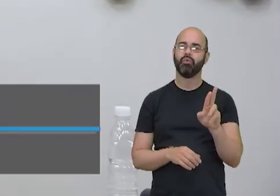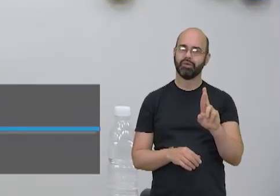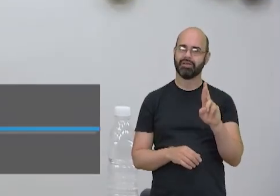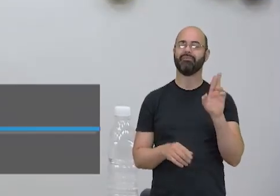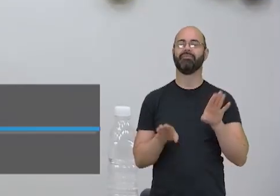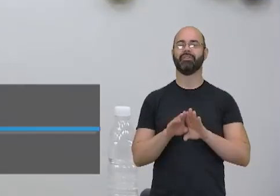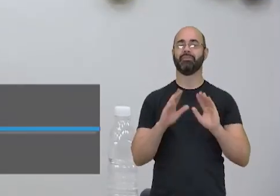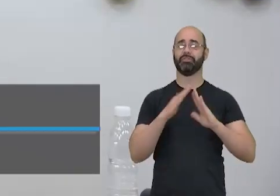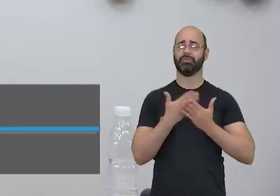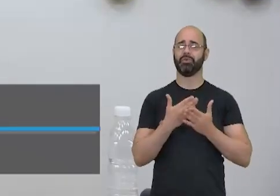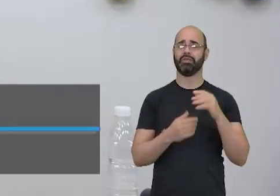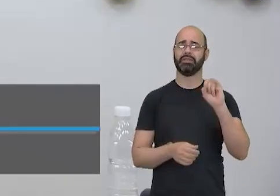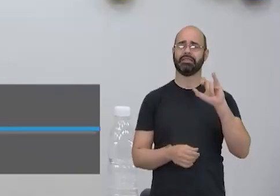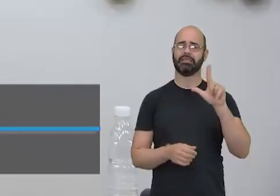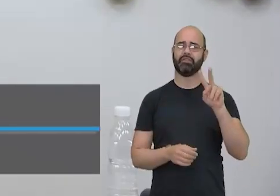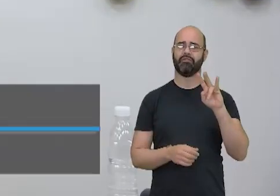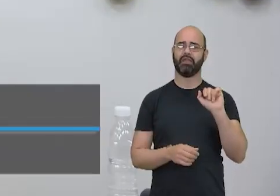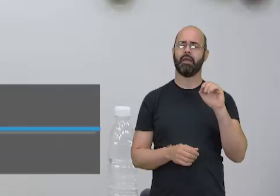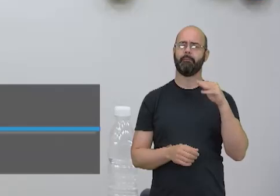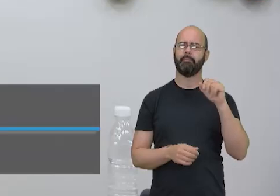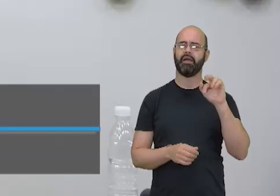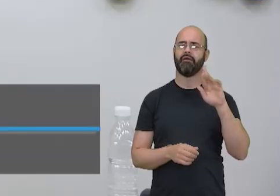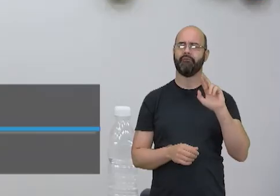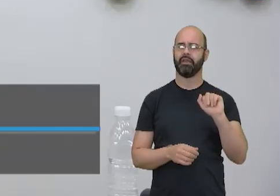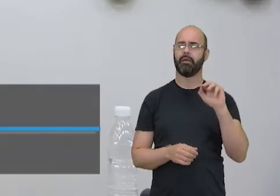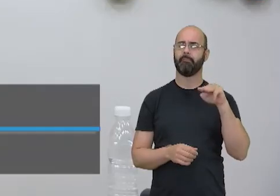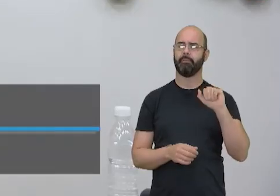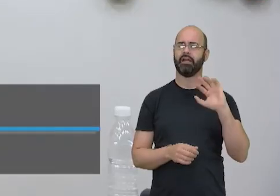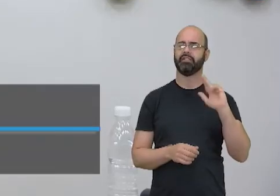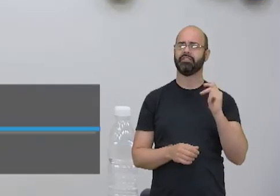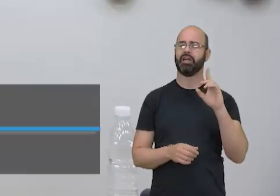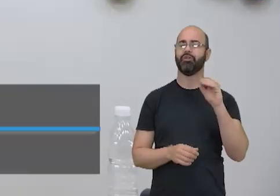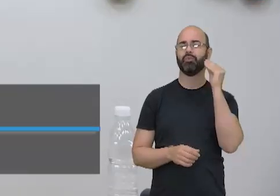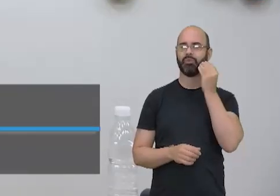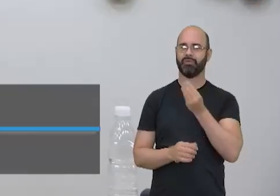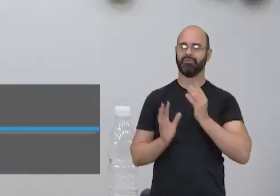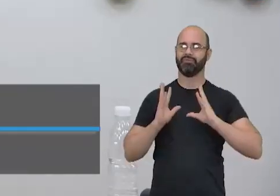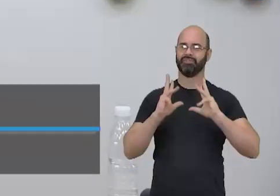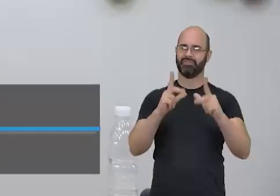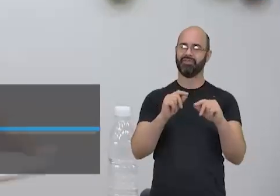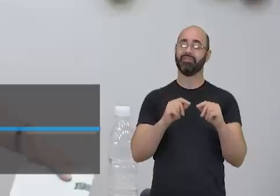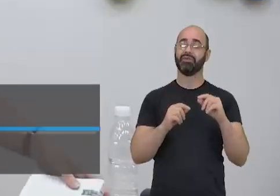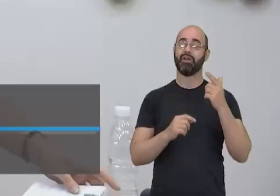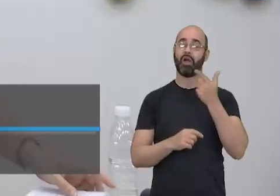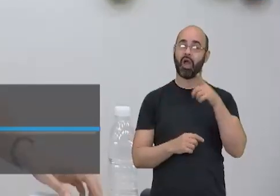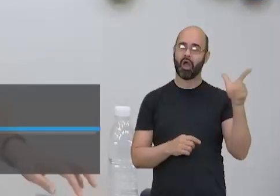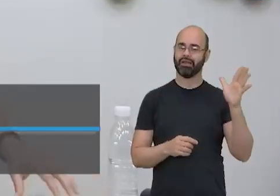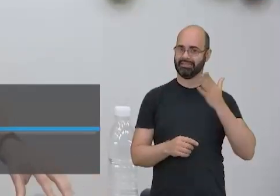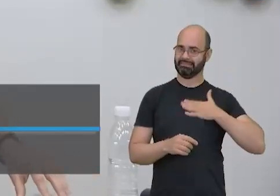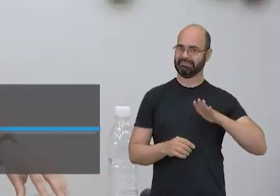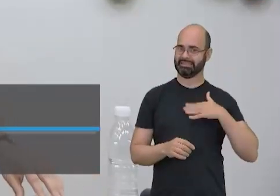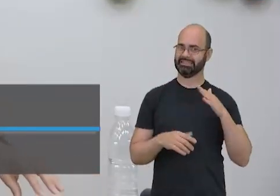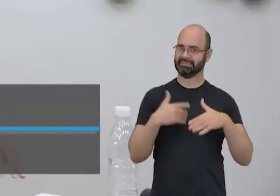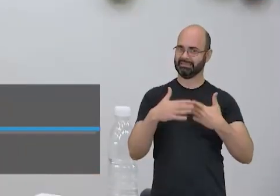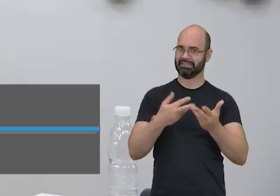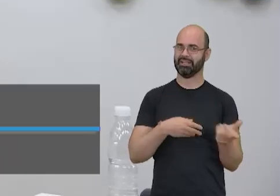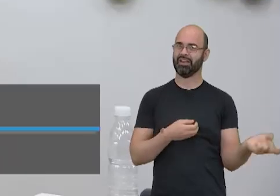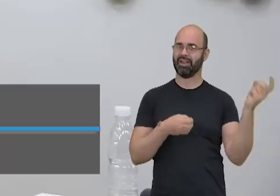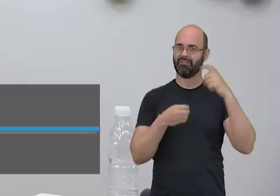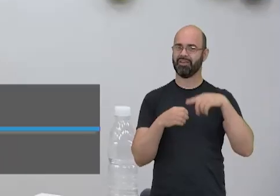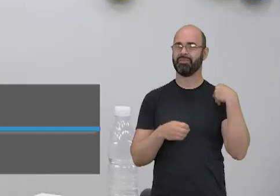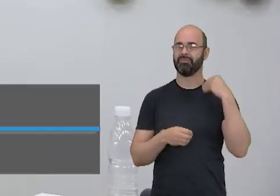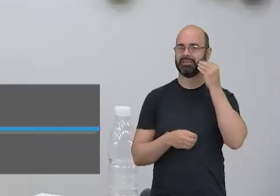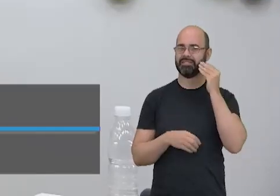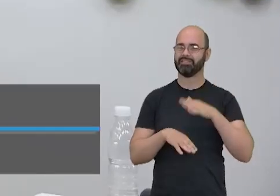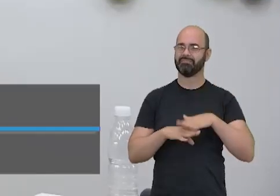Silva Mafra Machado. Adiantei um pouquinho aí os beijos, tá bom? Os outros aguardem aí, que eu volto com mais beijos para vocês,